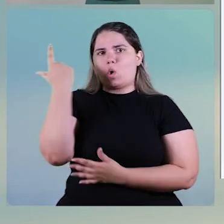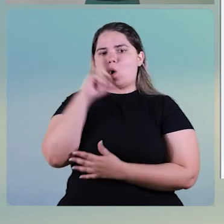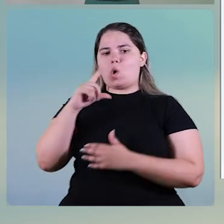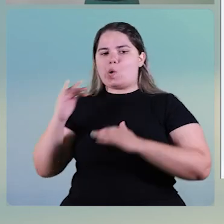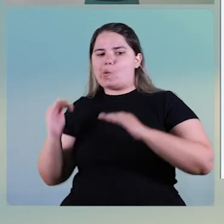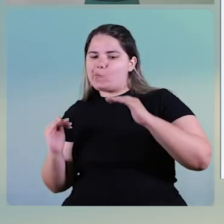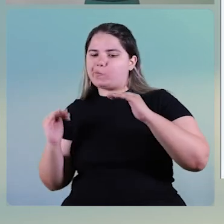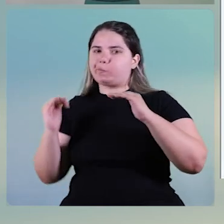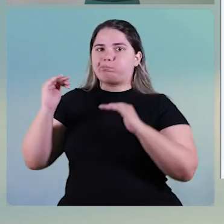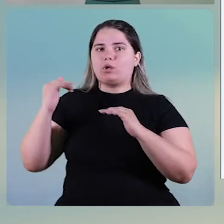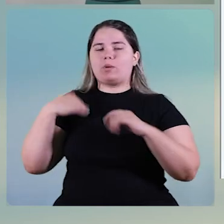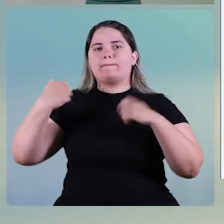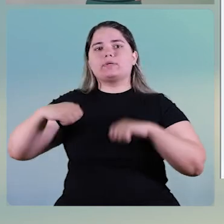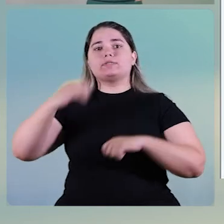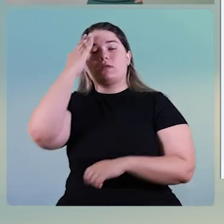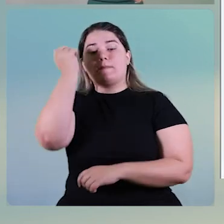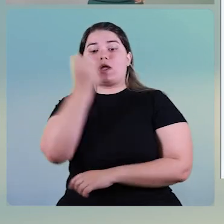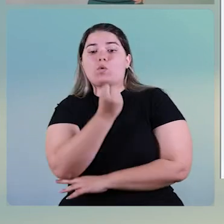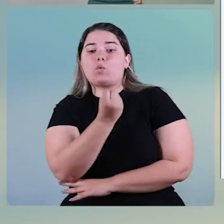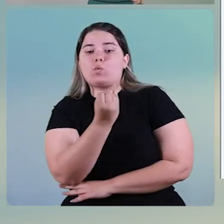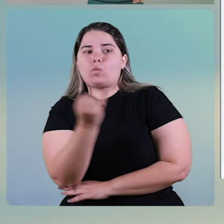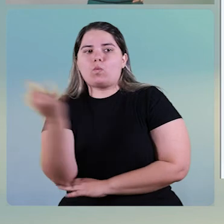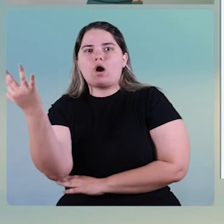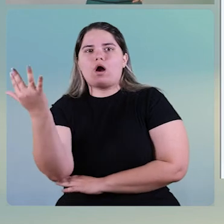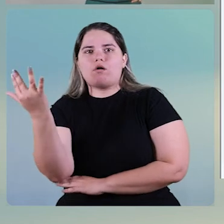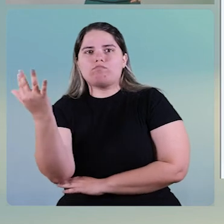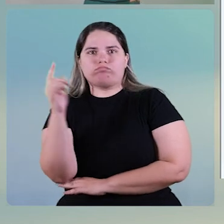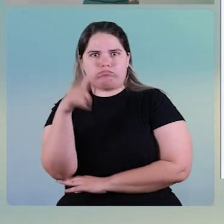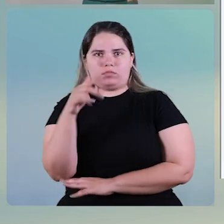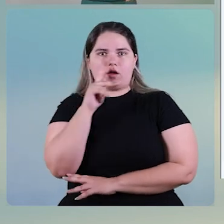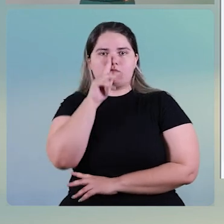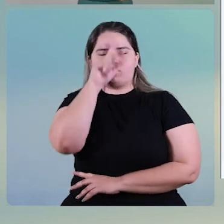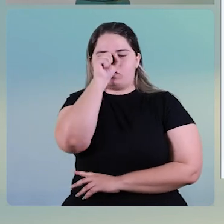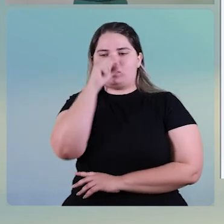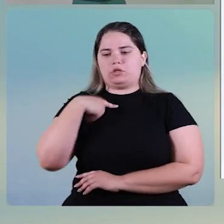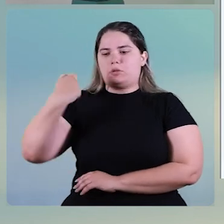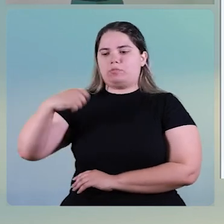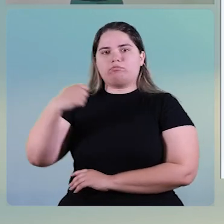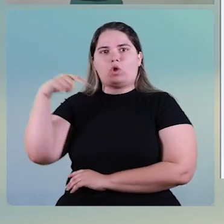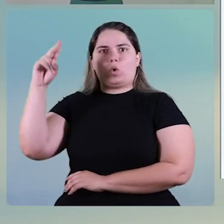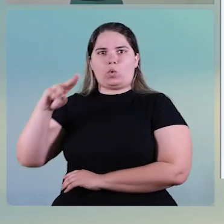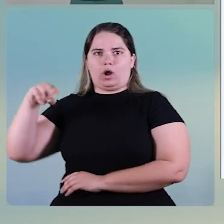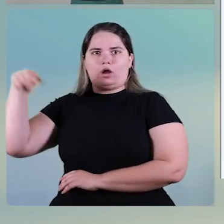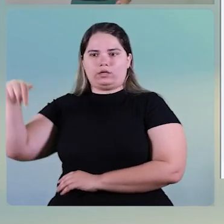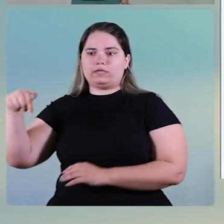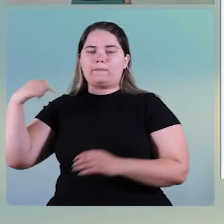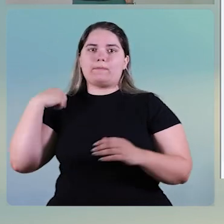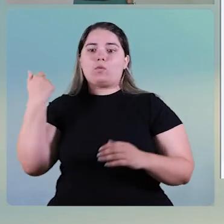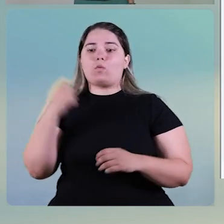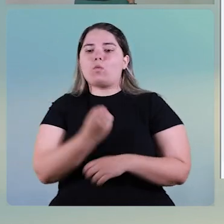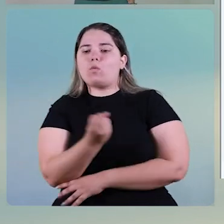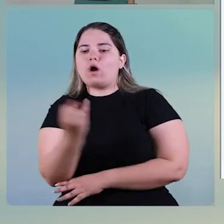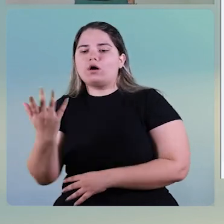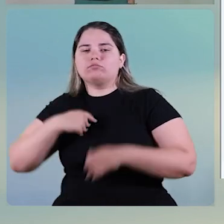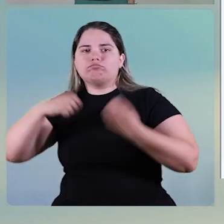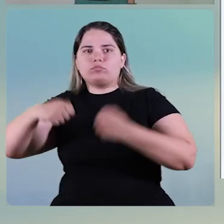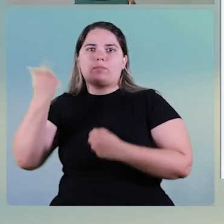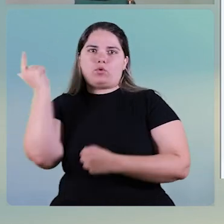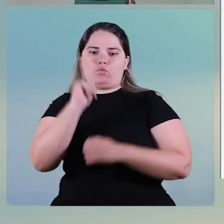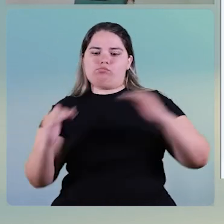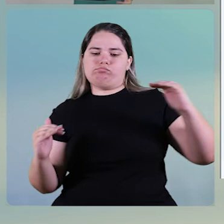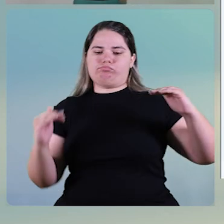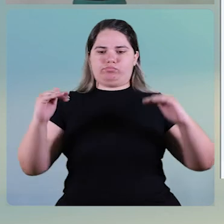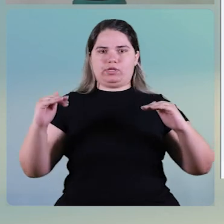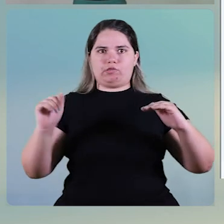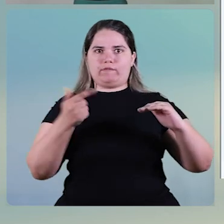Nós queremos saber que força precisamos aplicar na extremidade dessa barra para que ela permaneça na horizontal.